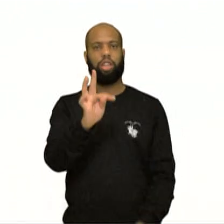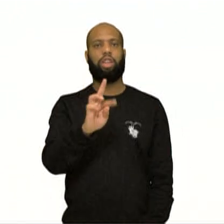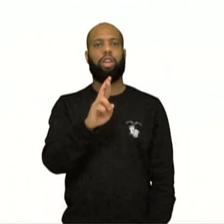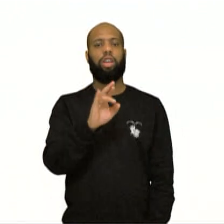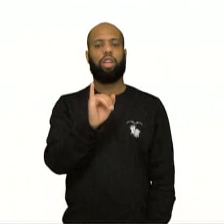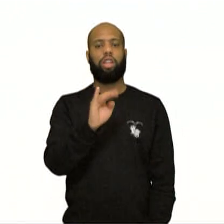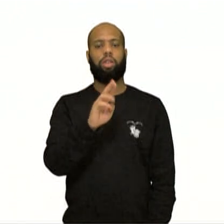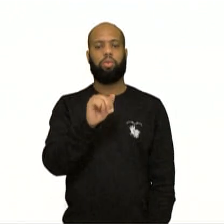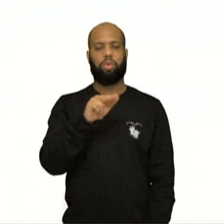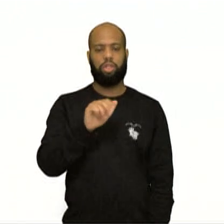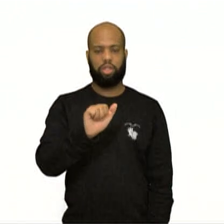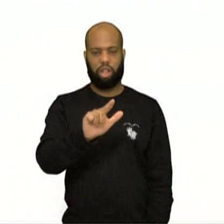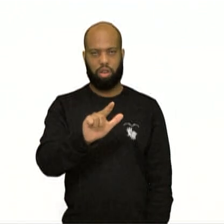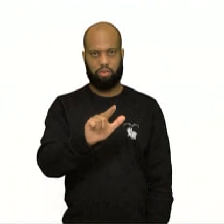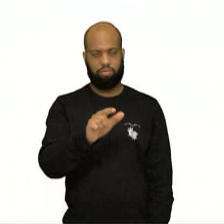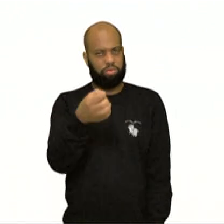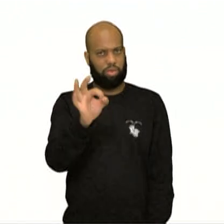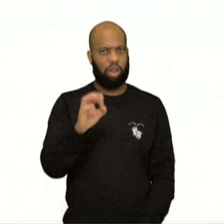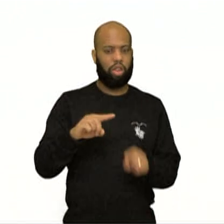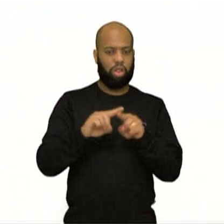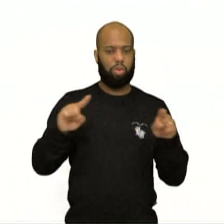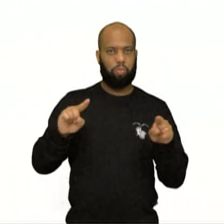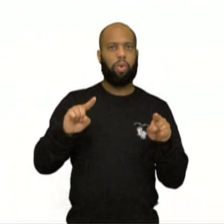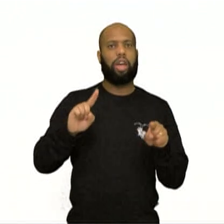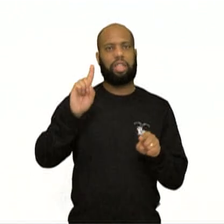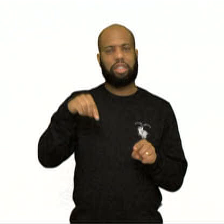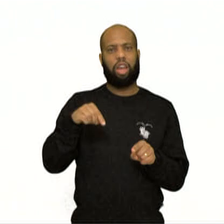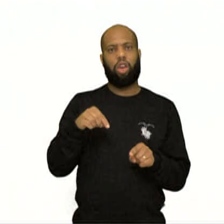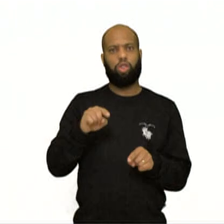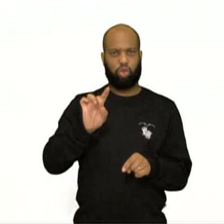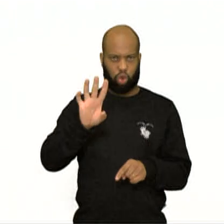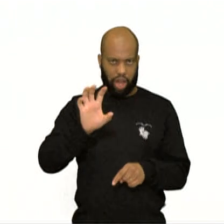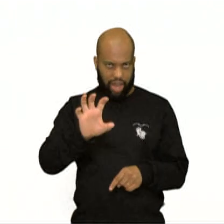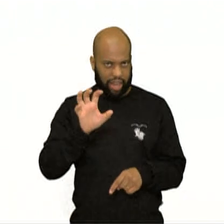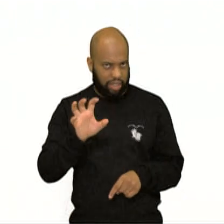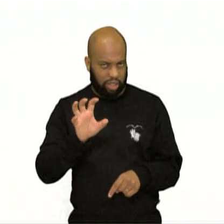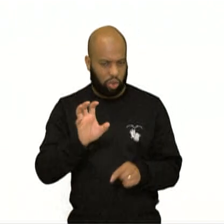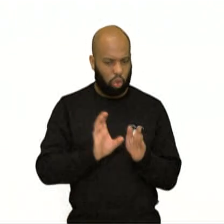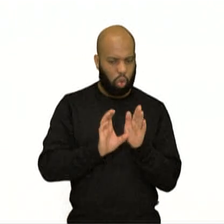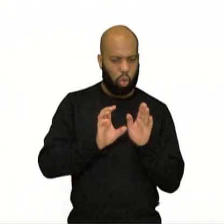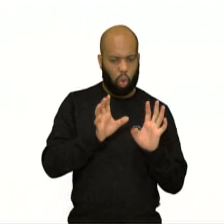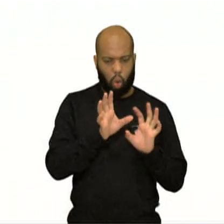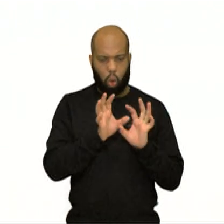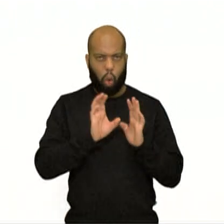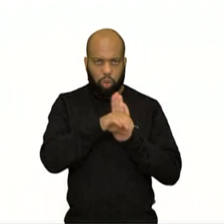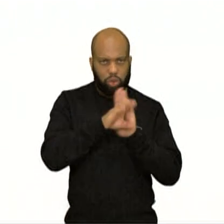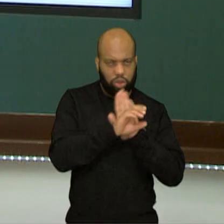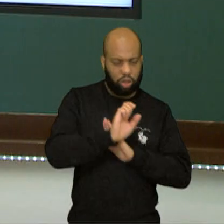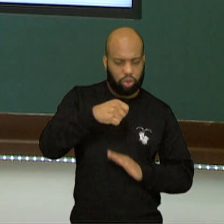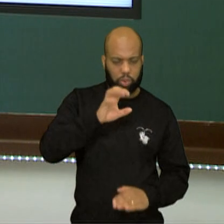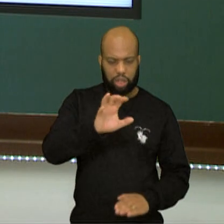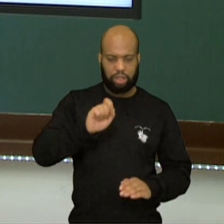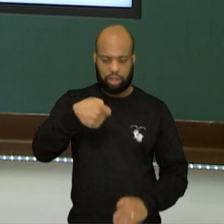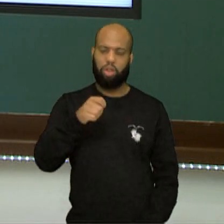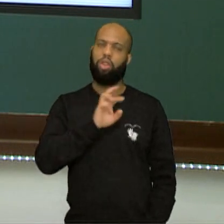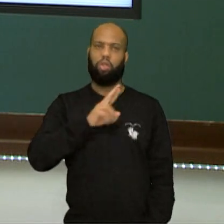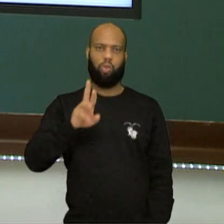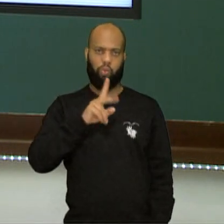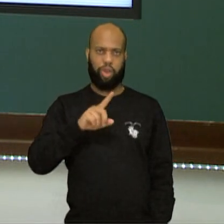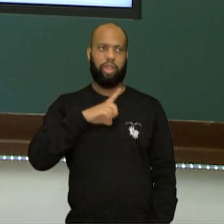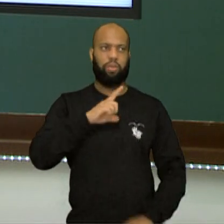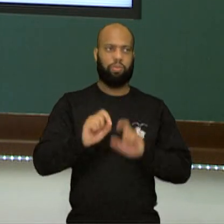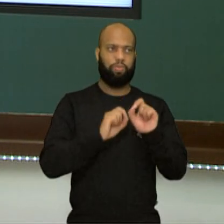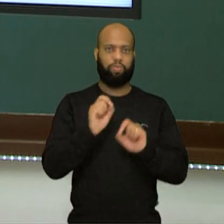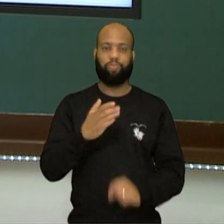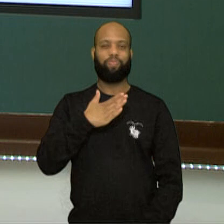mas individualizada sobre o tema. Então falar de justiça em relação a um tribunal ou algo assim é muito individual. É